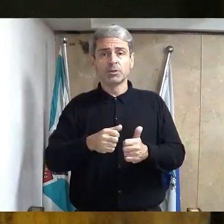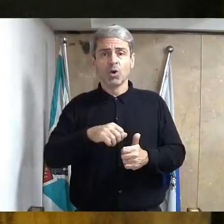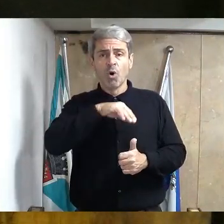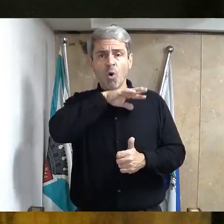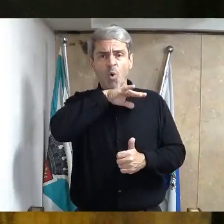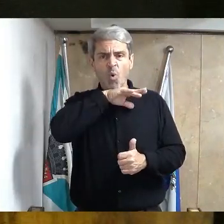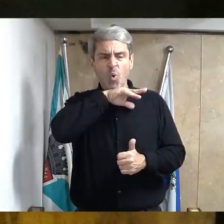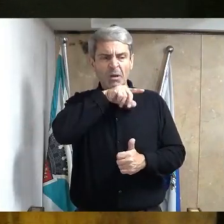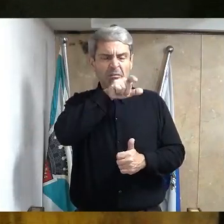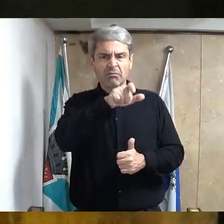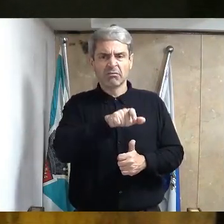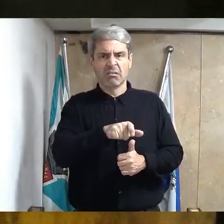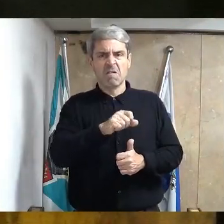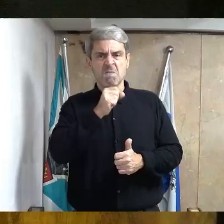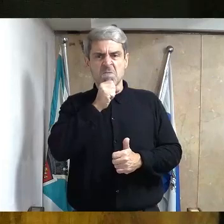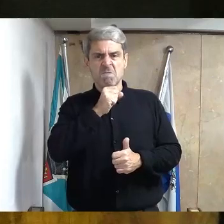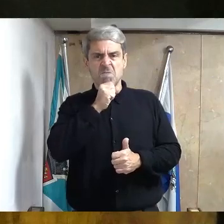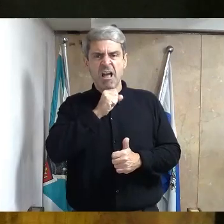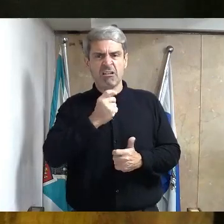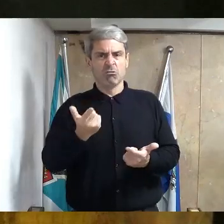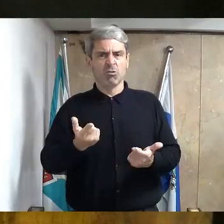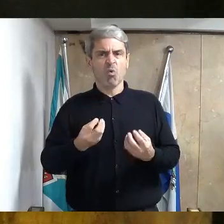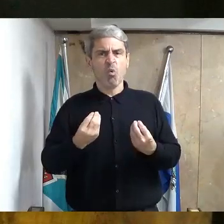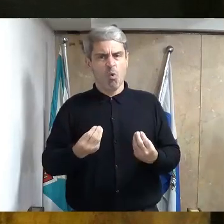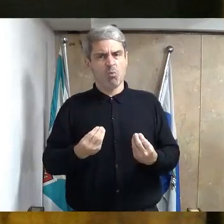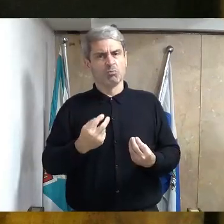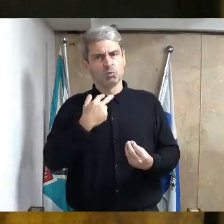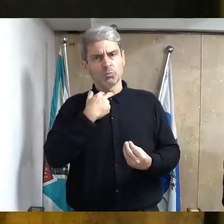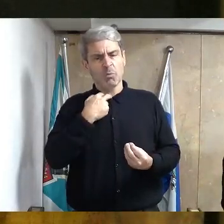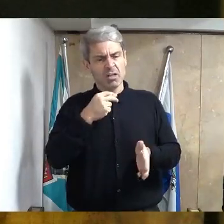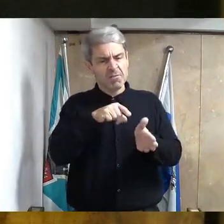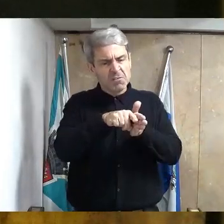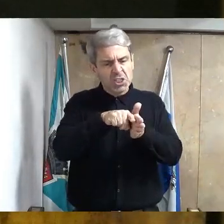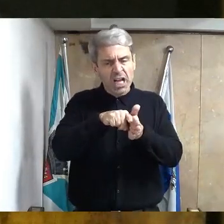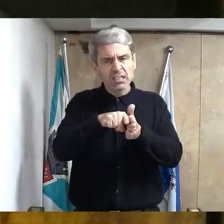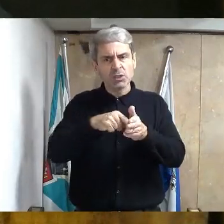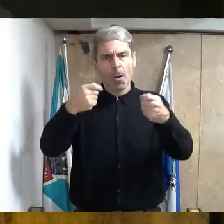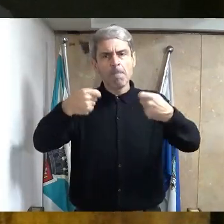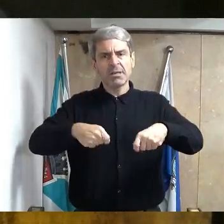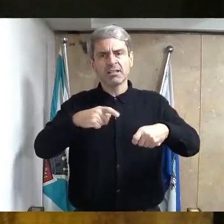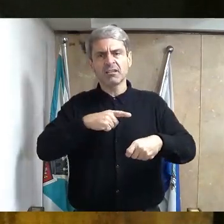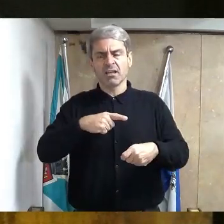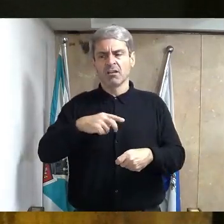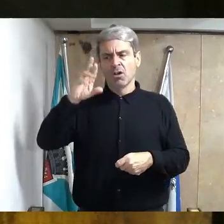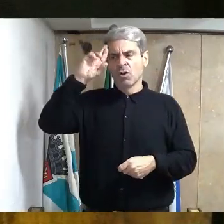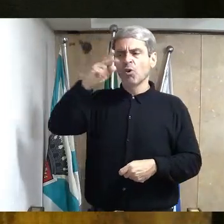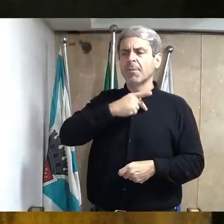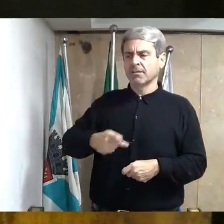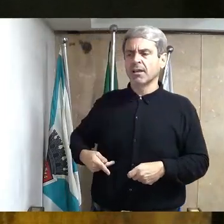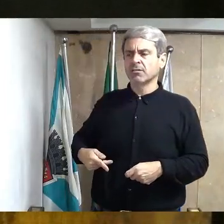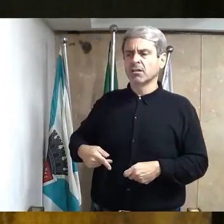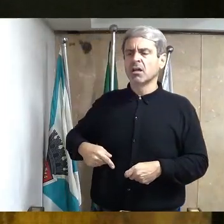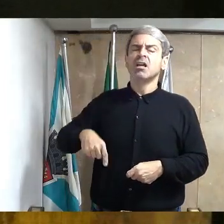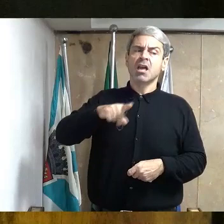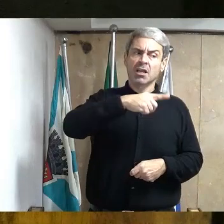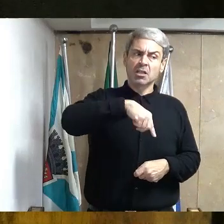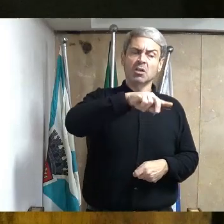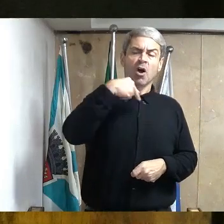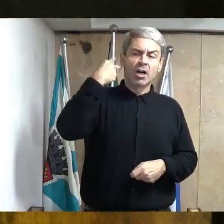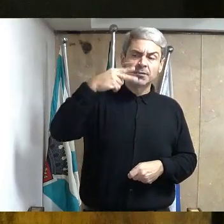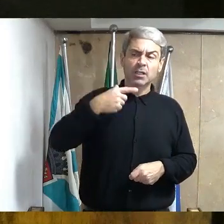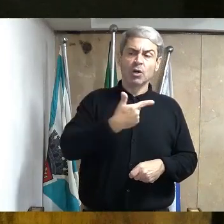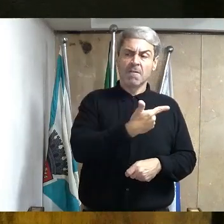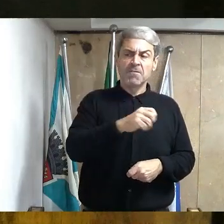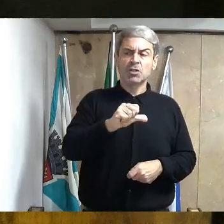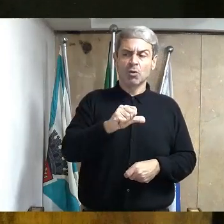de conservação e passar direto, senhor presidente. É contra isso que os 29 vereadores dessa casa